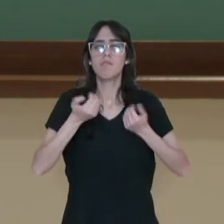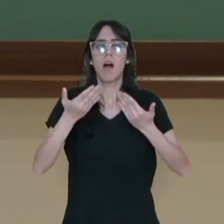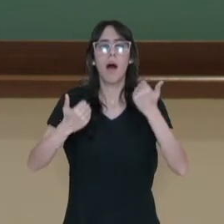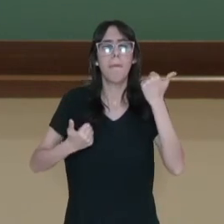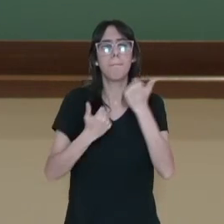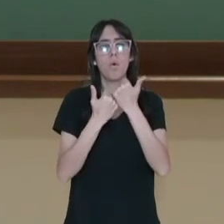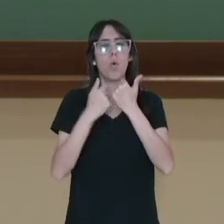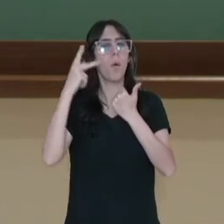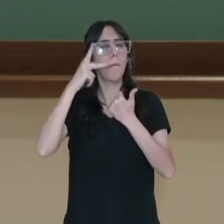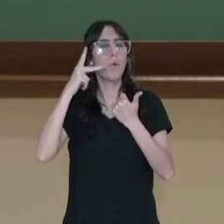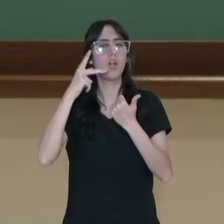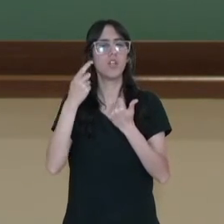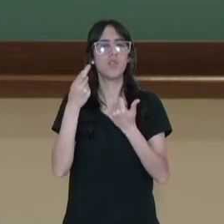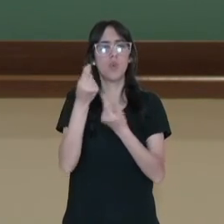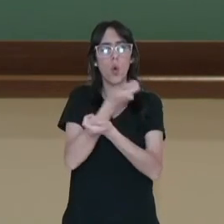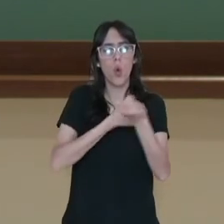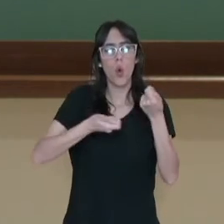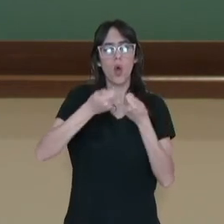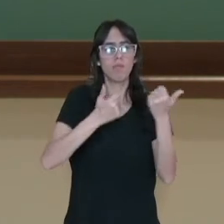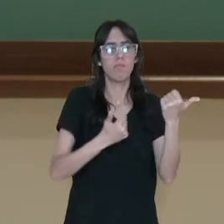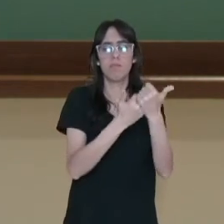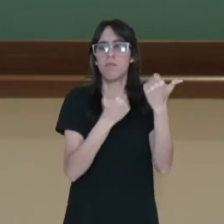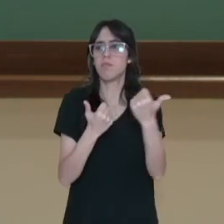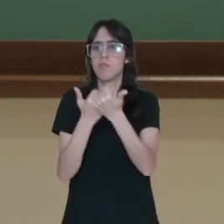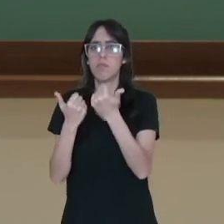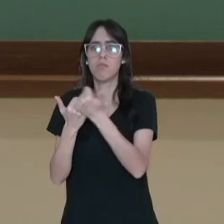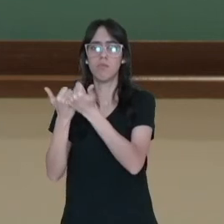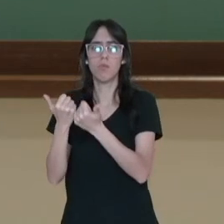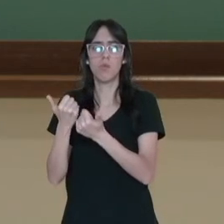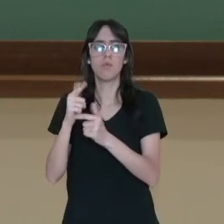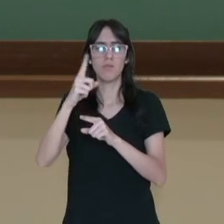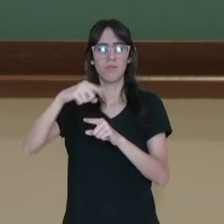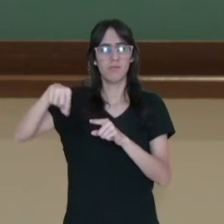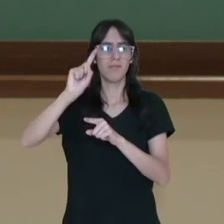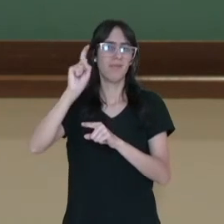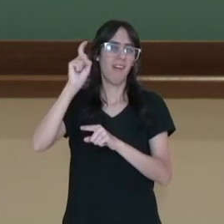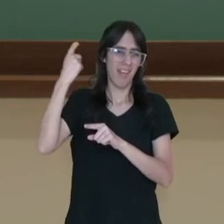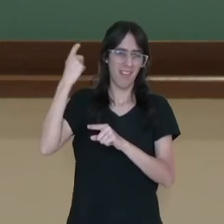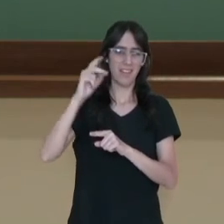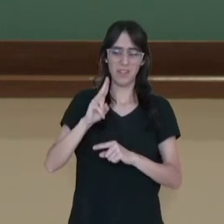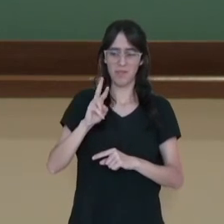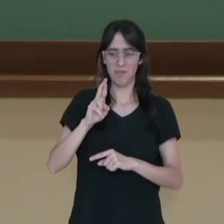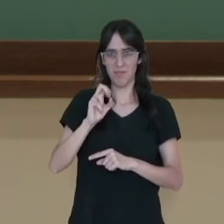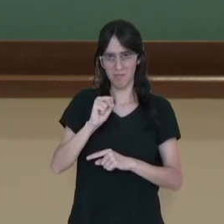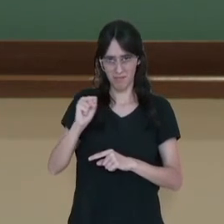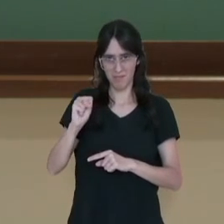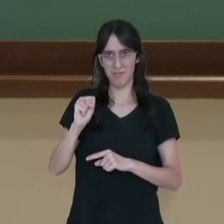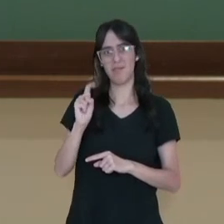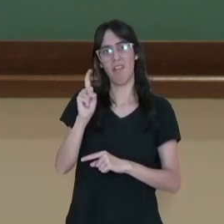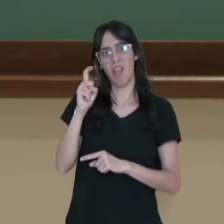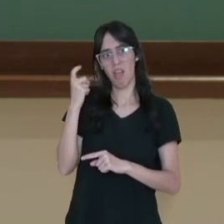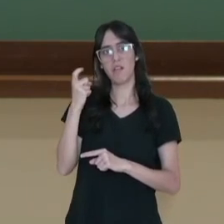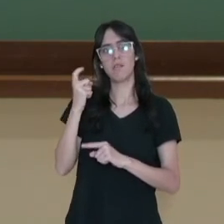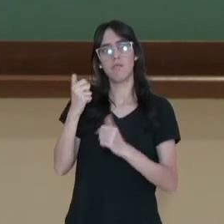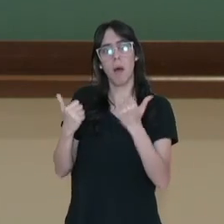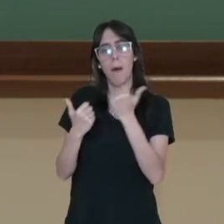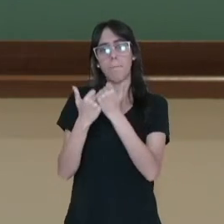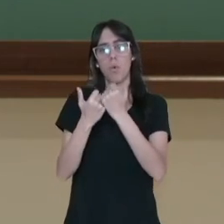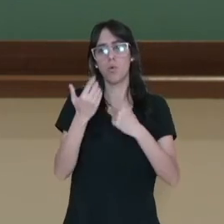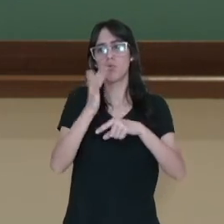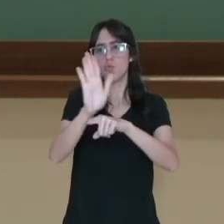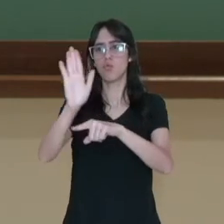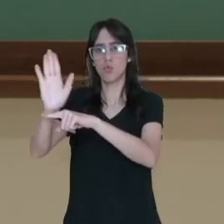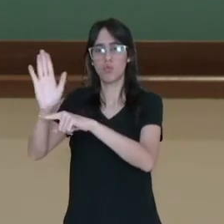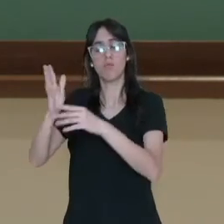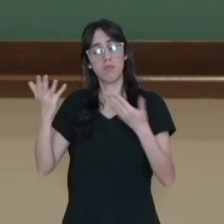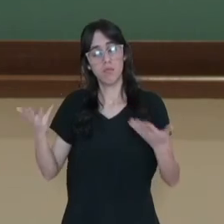político, econômico, dar apoio para essas ex-repúblicas soviéticas que estavam ficando independentes. Então, a Comunidade